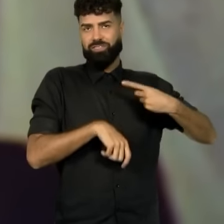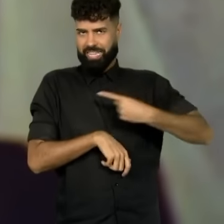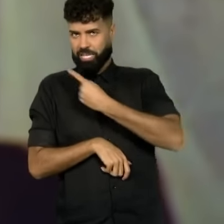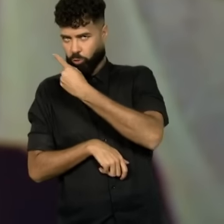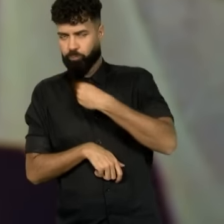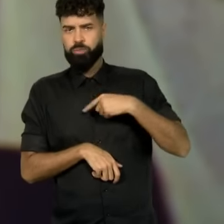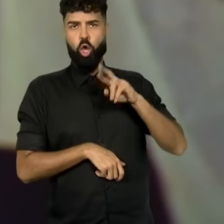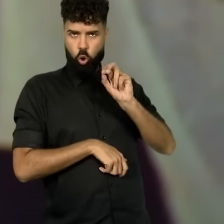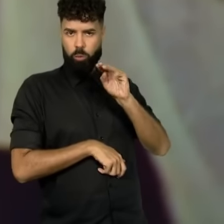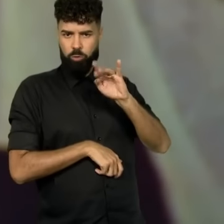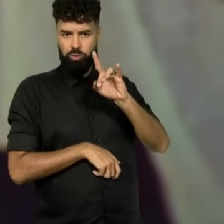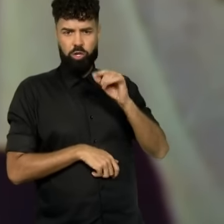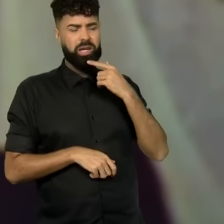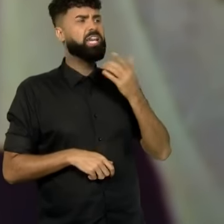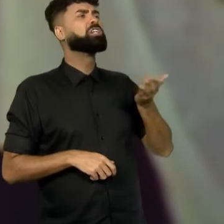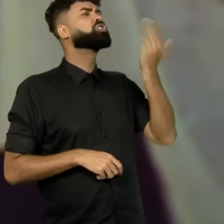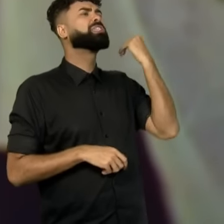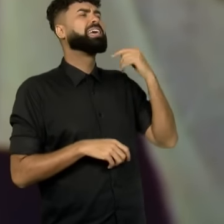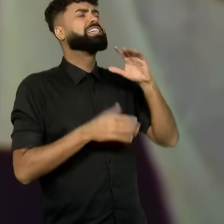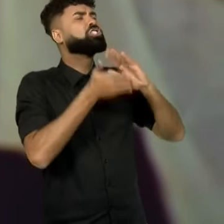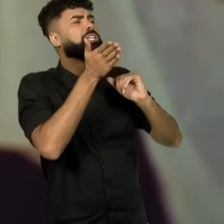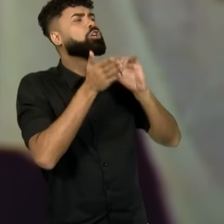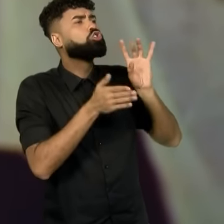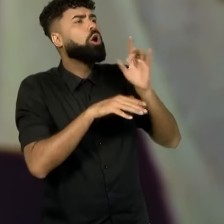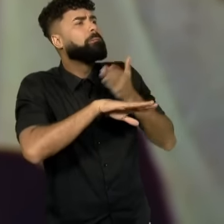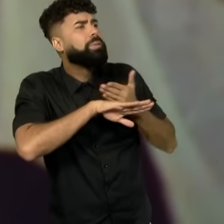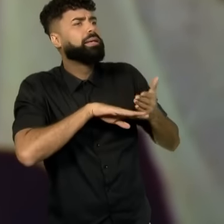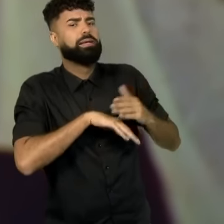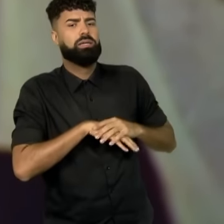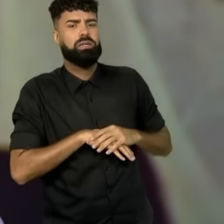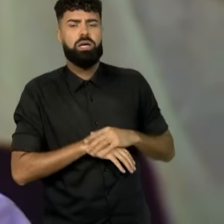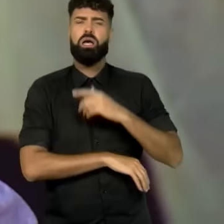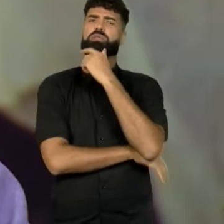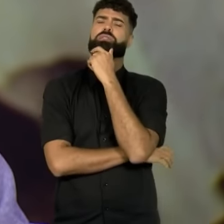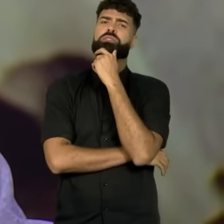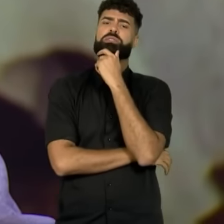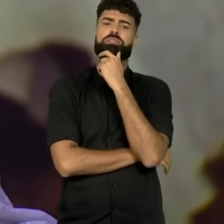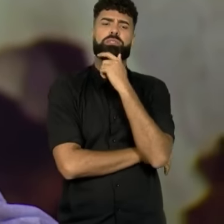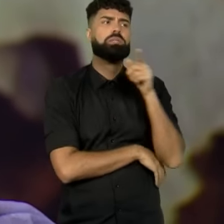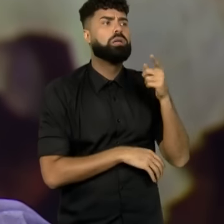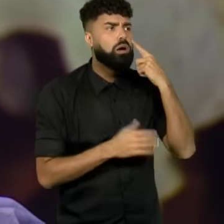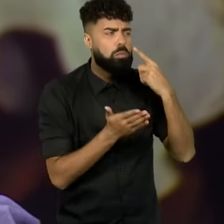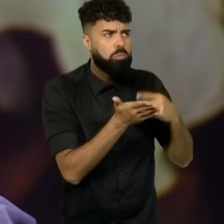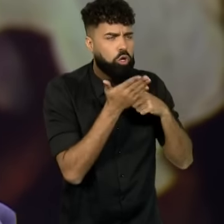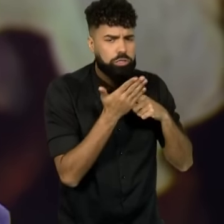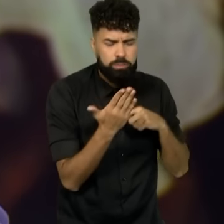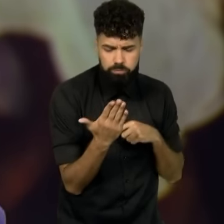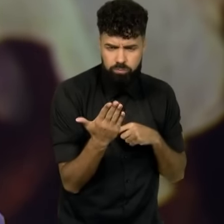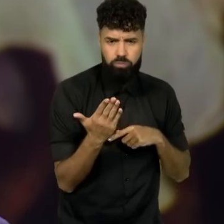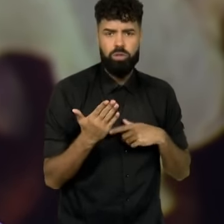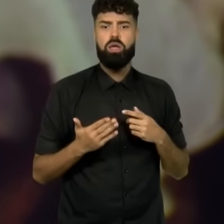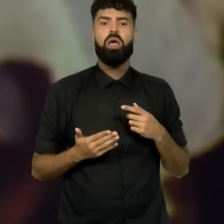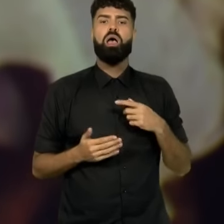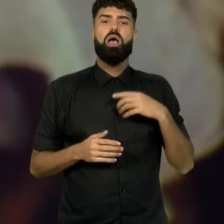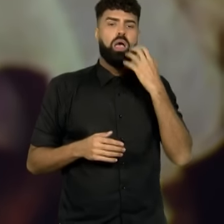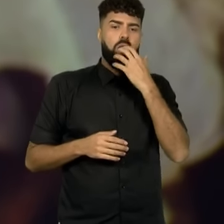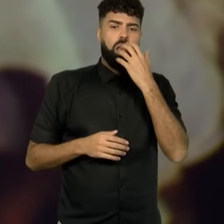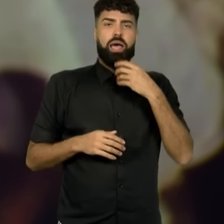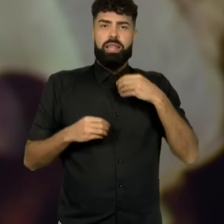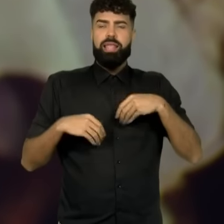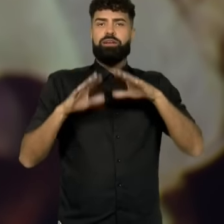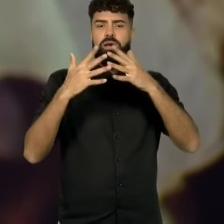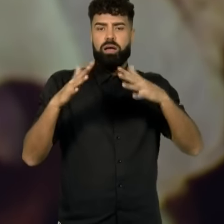assim, tira, deixa sem brancas. Aí eu cheguei e falei assim, o que é? Mostra aí. Aí ele fica assim, leva pro meio